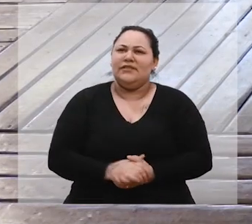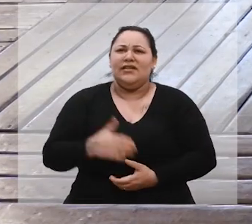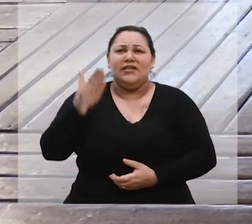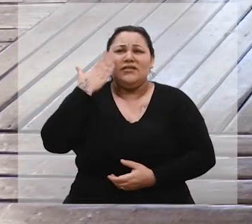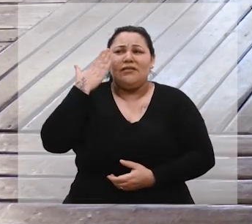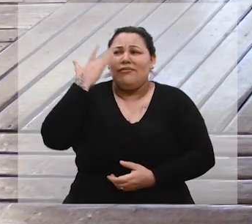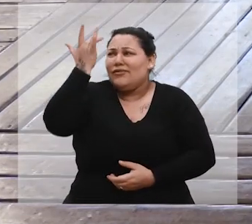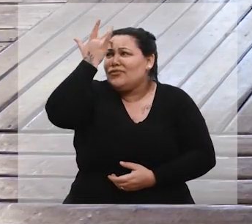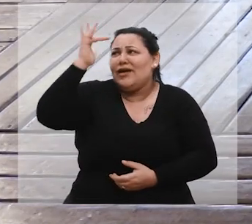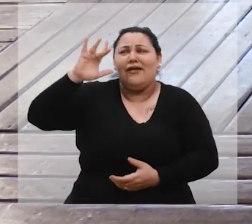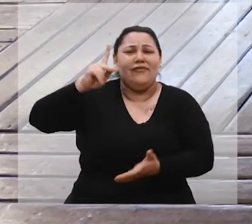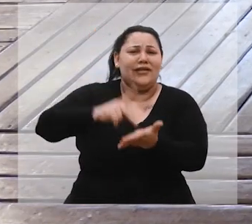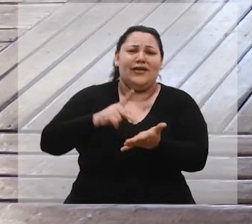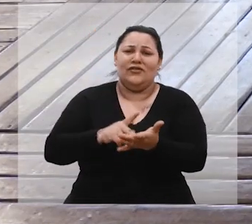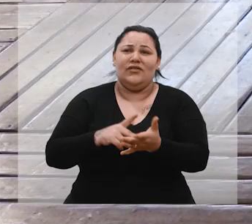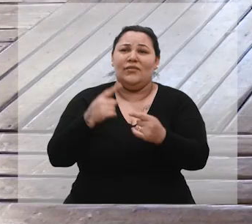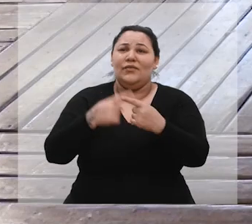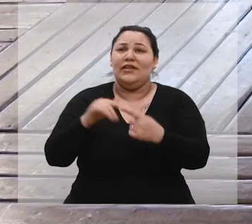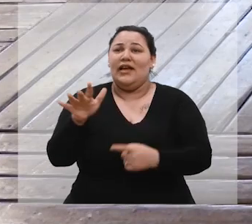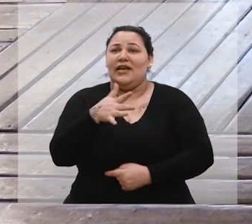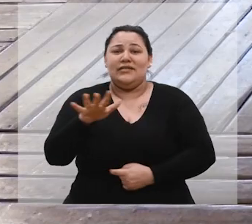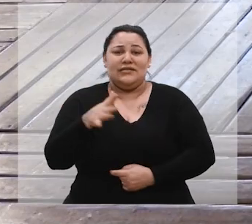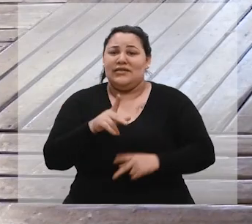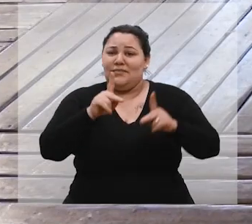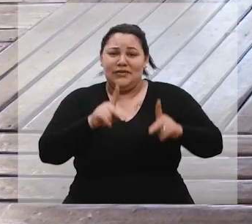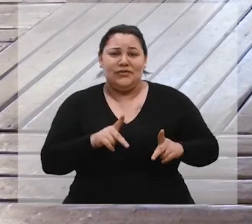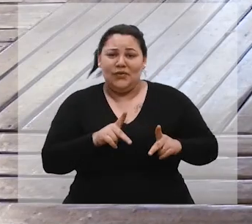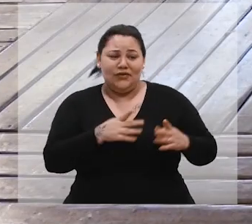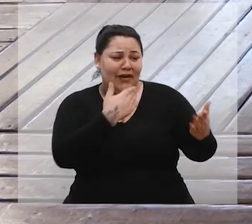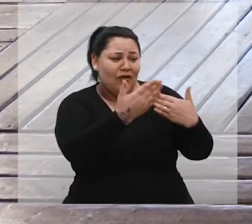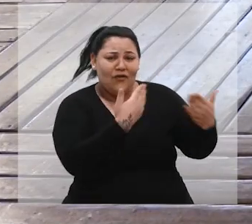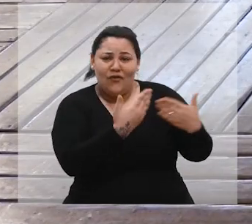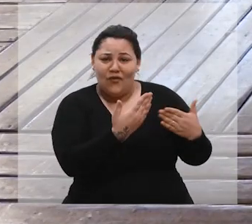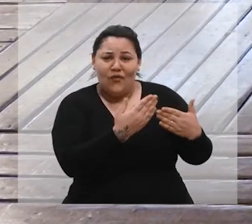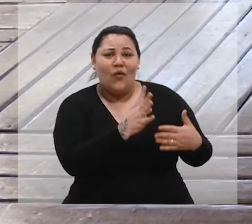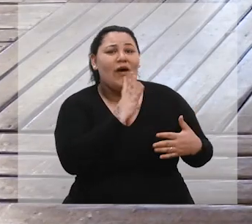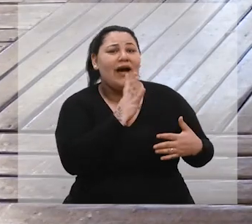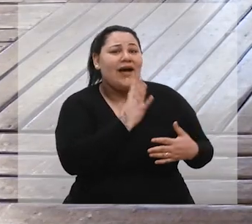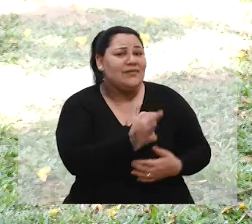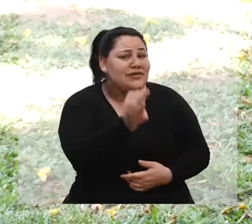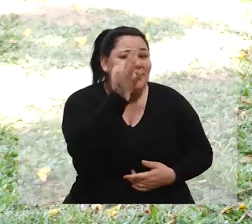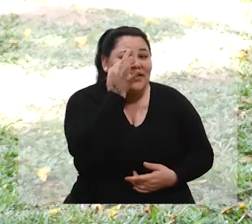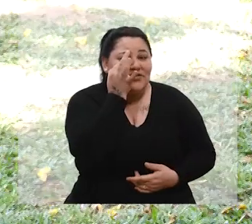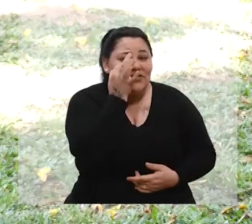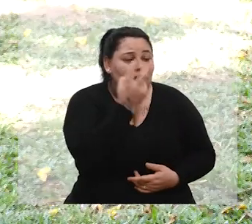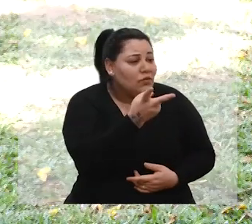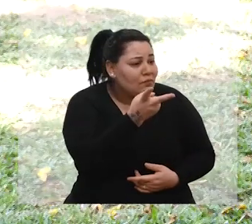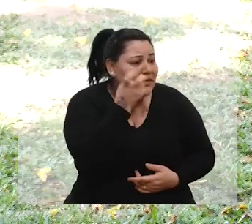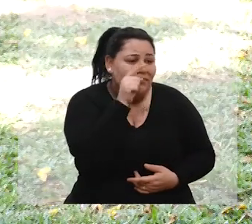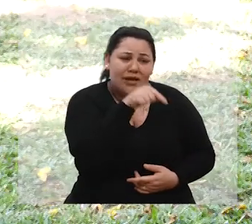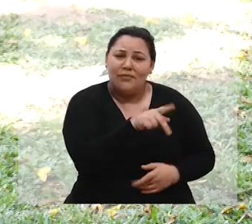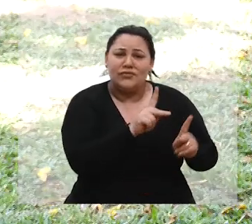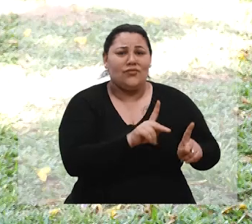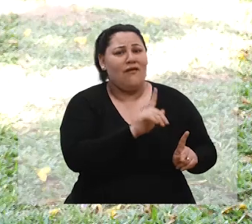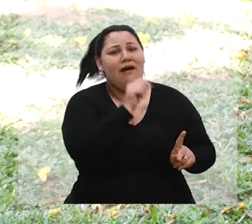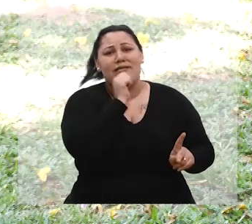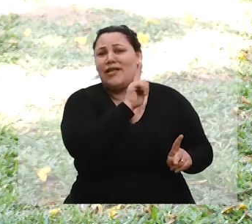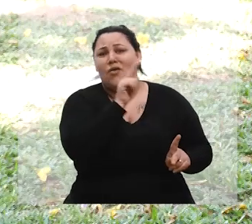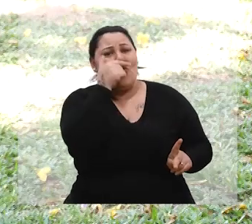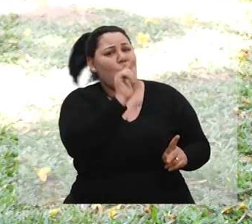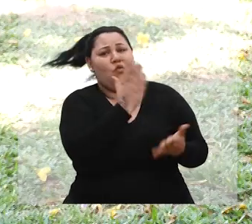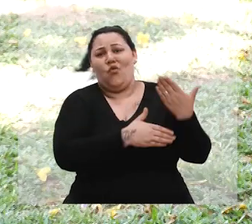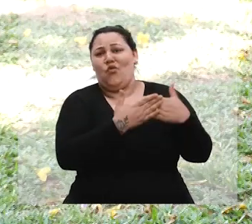lá o que é isso? Porque quando você vai falar com quem está lá, esse lá não chegou também. Esse lá não existe. Mas faz parte da nossa